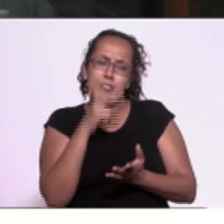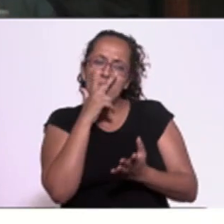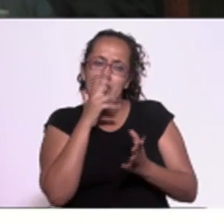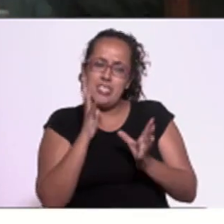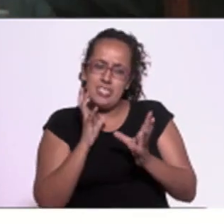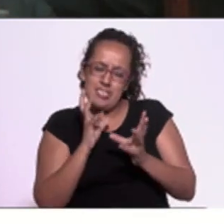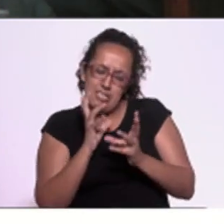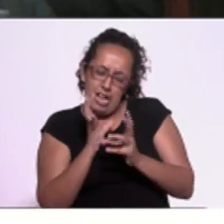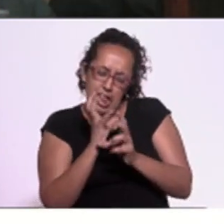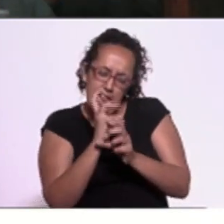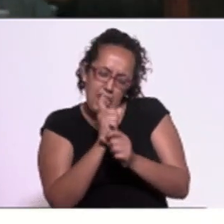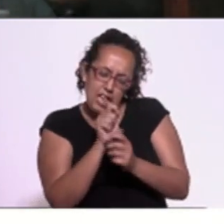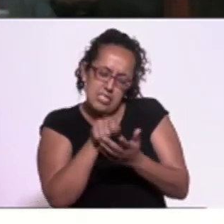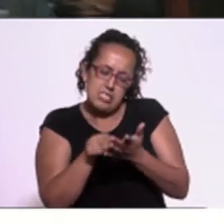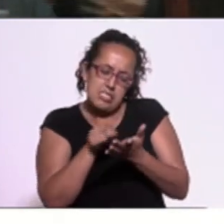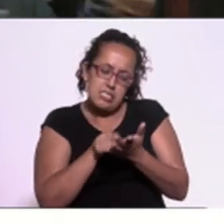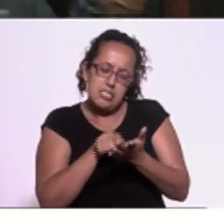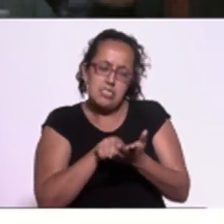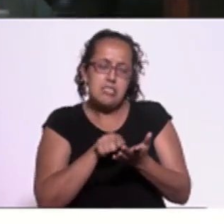Eu costumo dizer